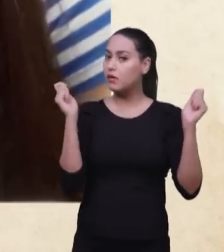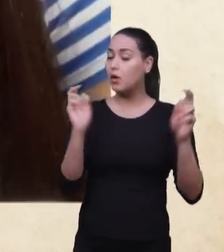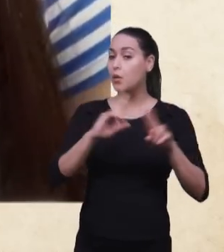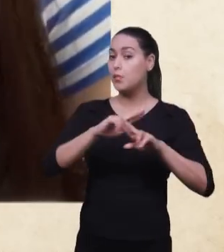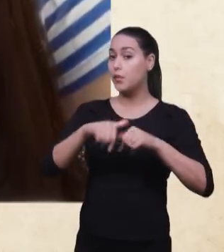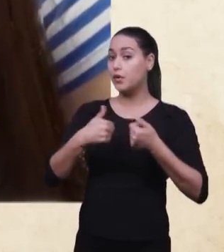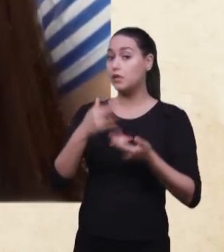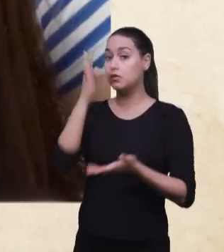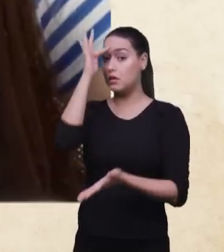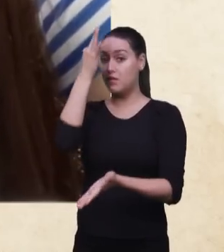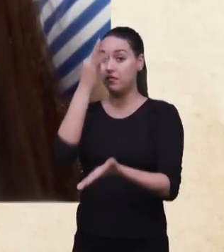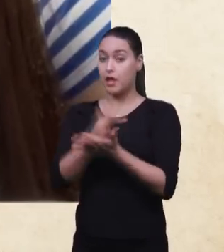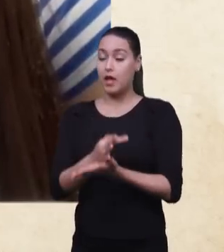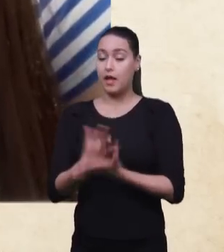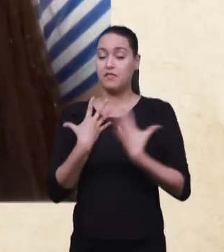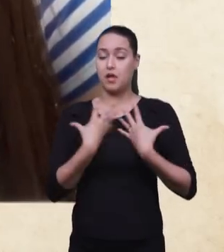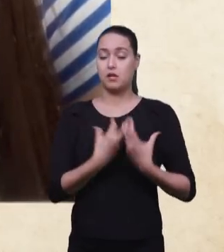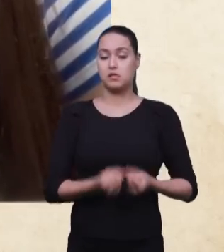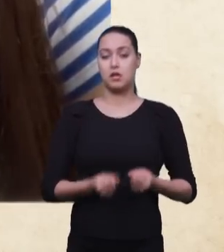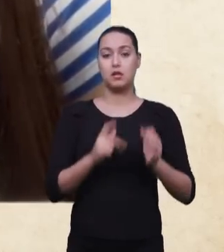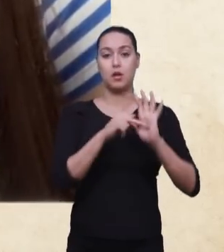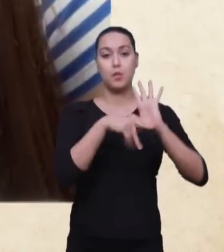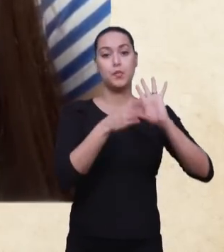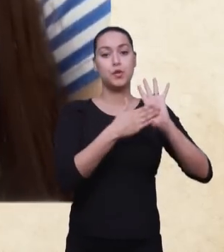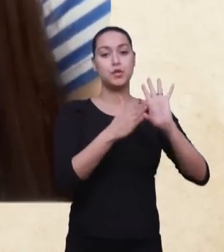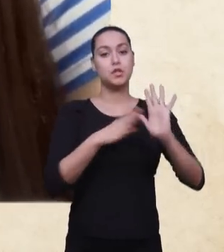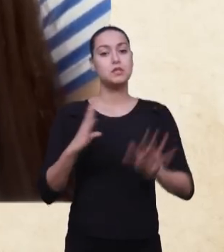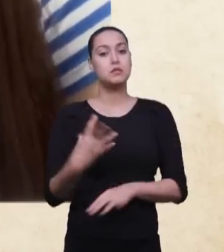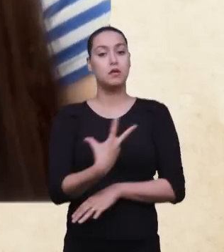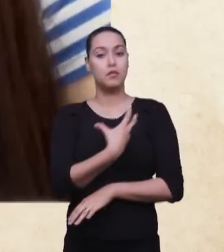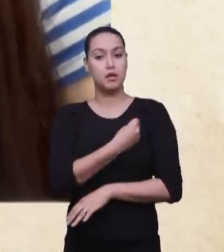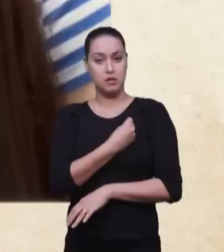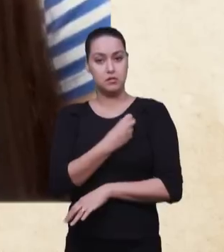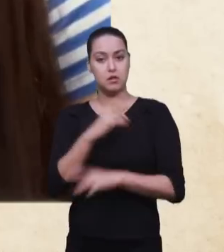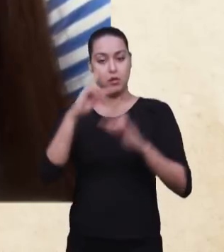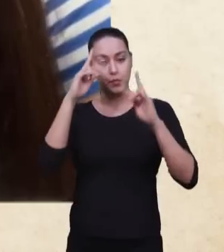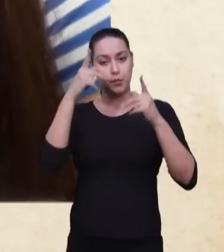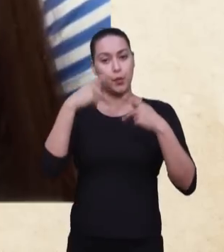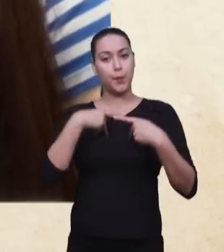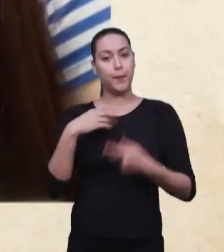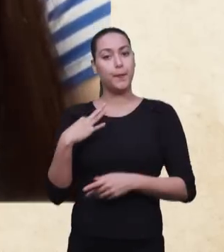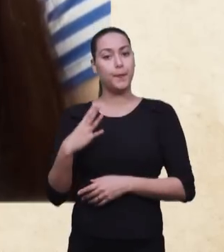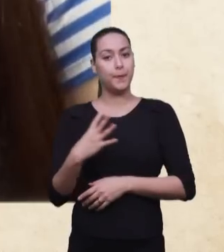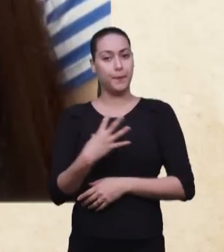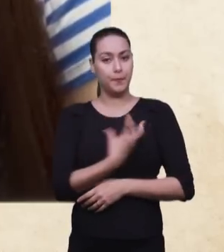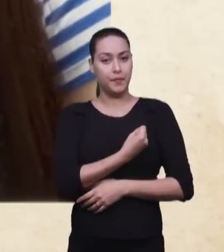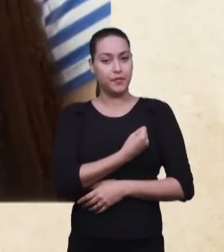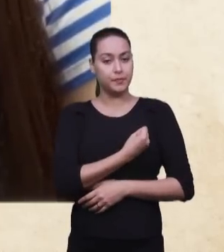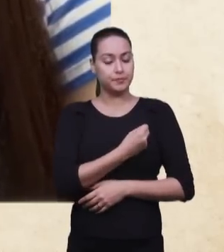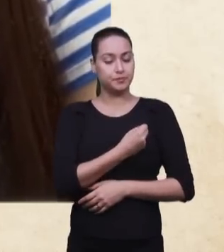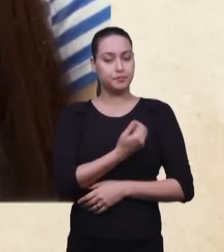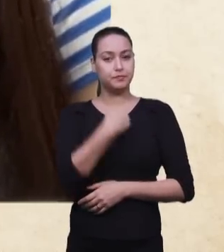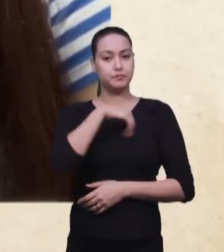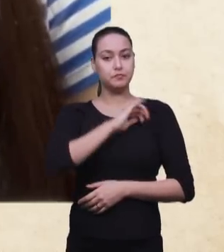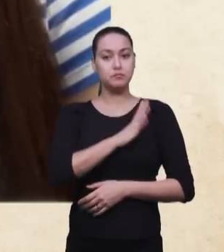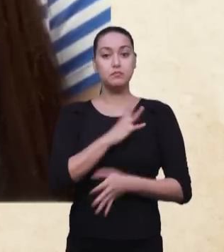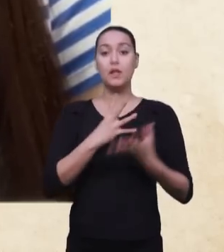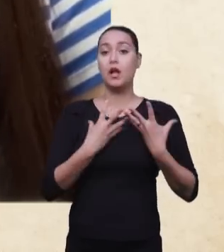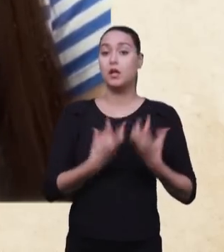o homem vai aceitar o projeto de salvação de Deus para o homem e vai aceitar e